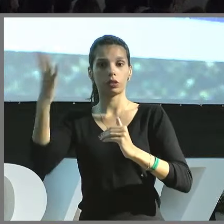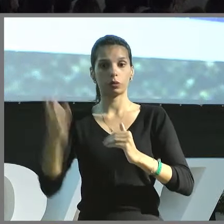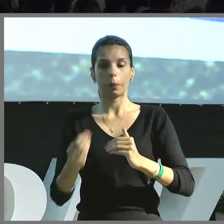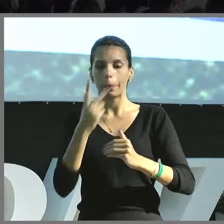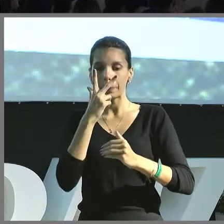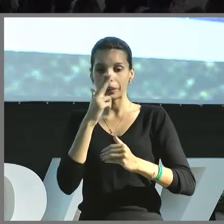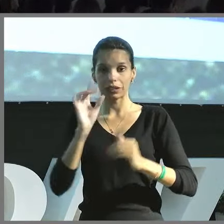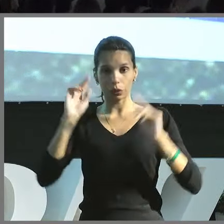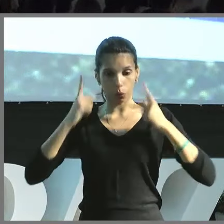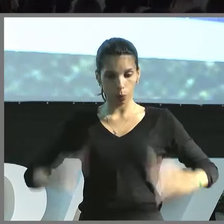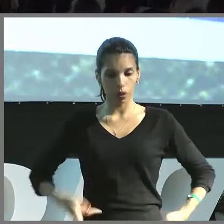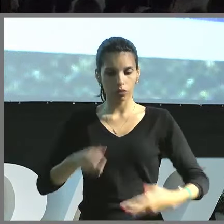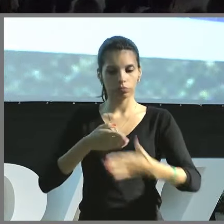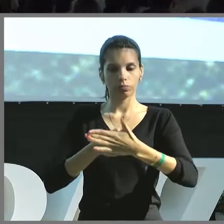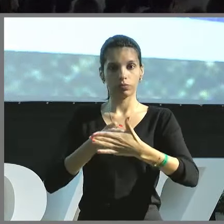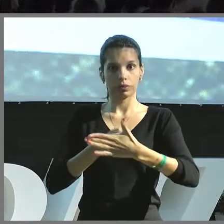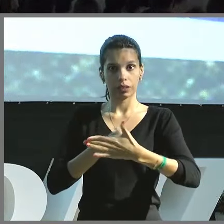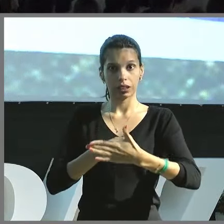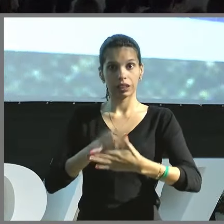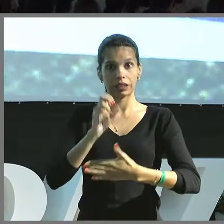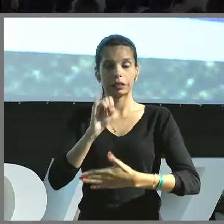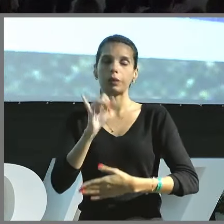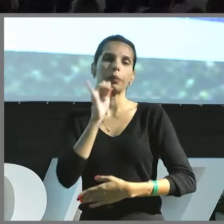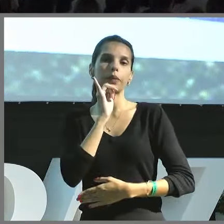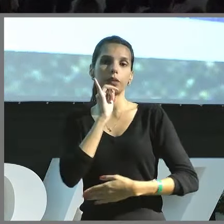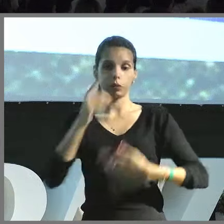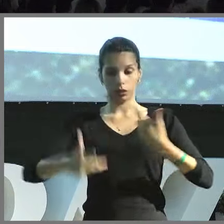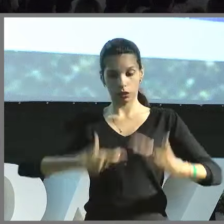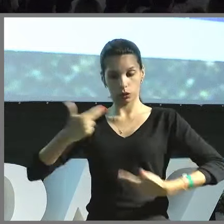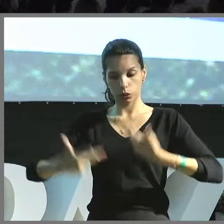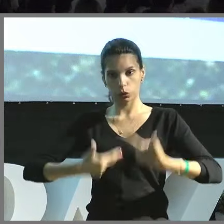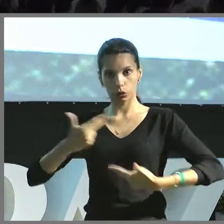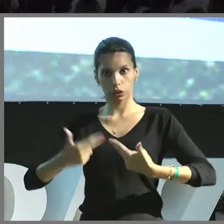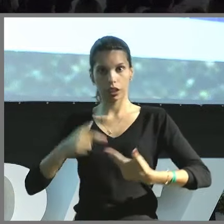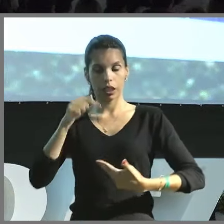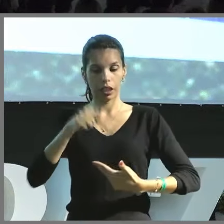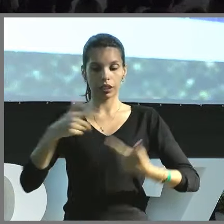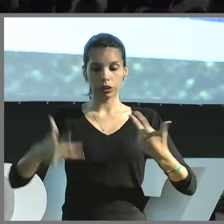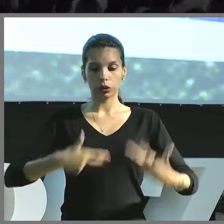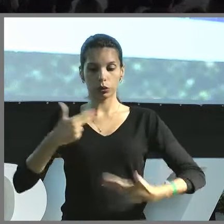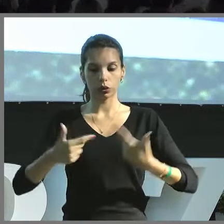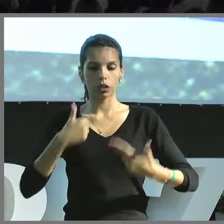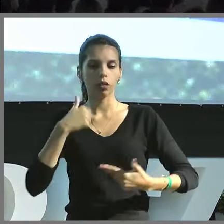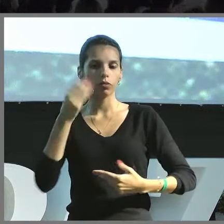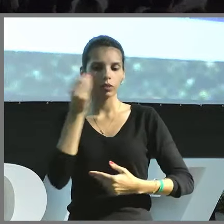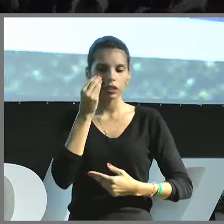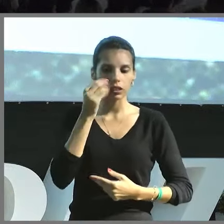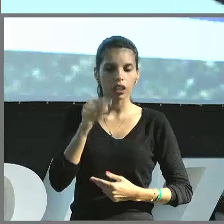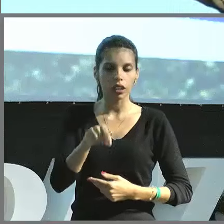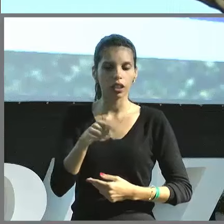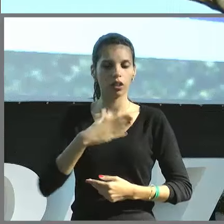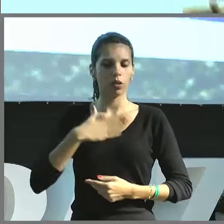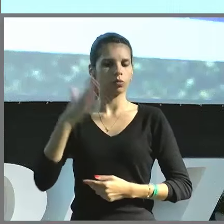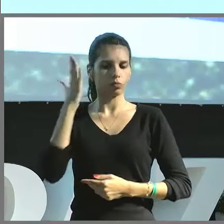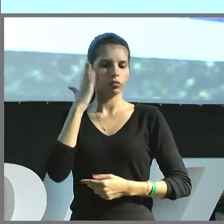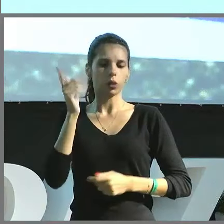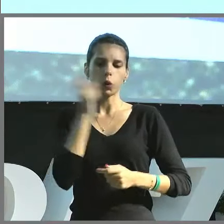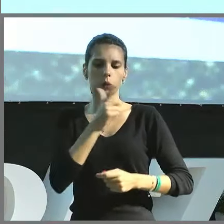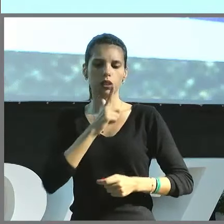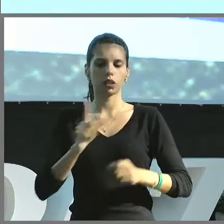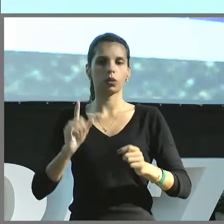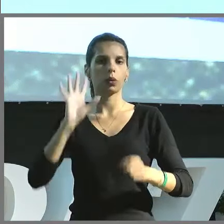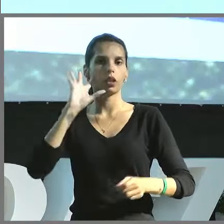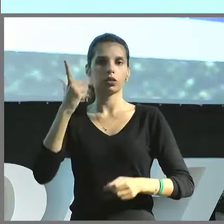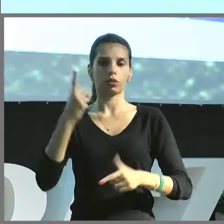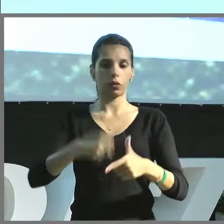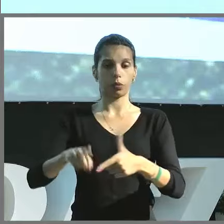autolimitada. Quando um cirurgião vai fazer uma cirurgia e acha que só ele e o bisturi vão resolver o problema com seus assistentes, ele